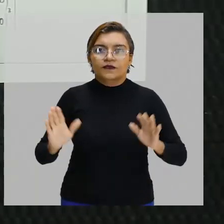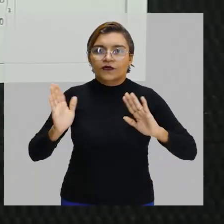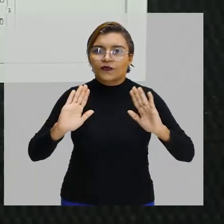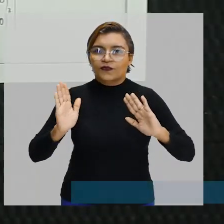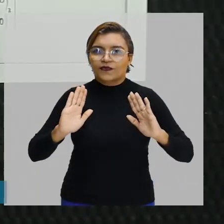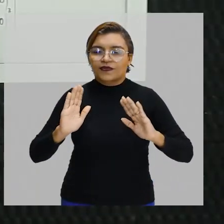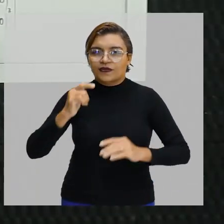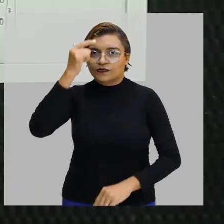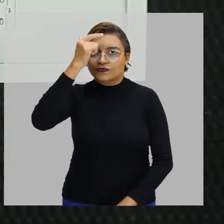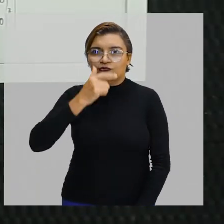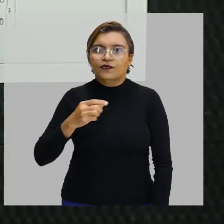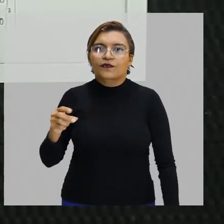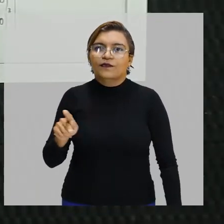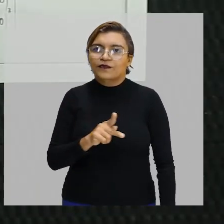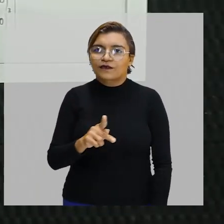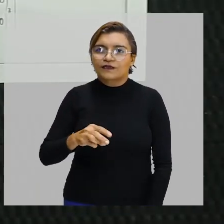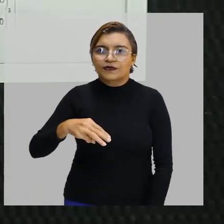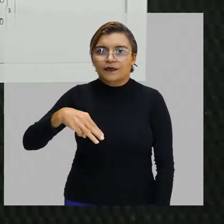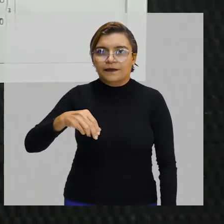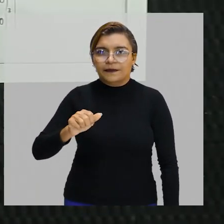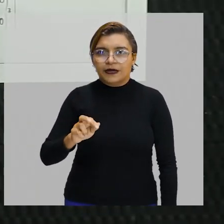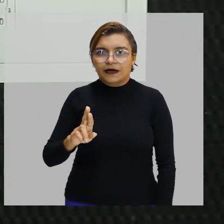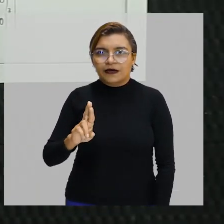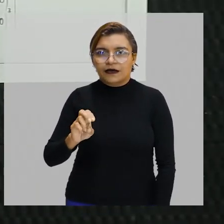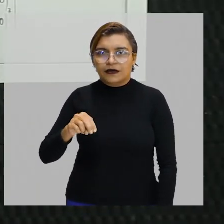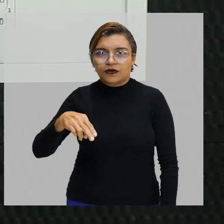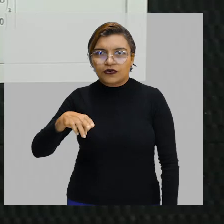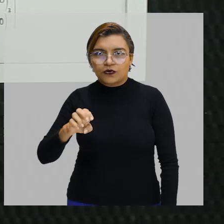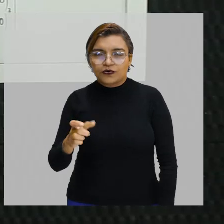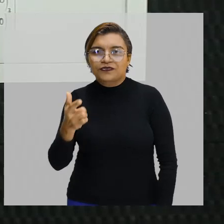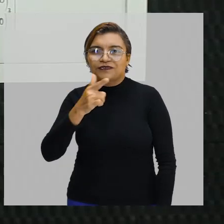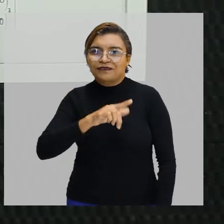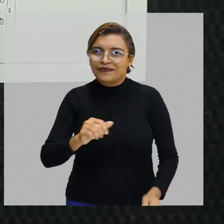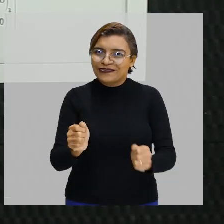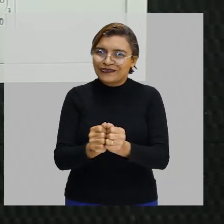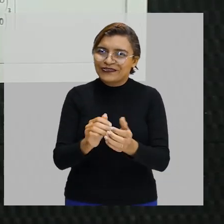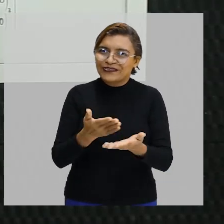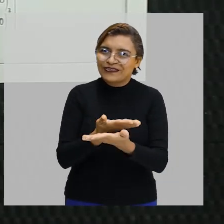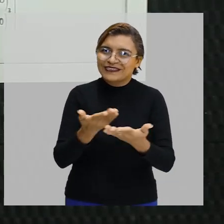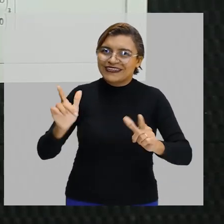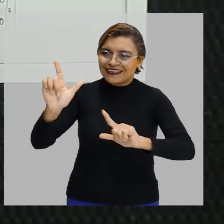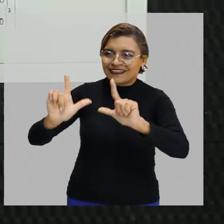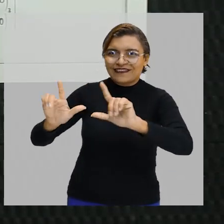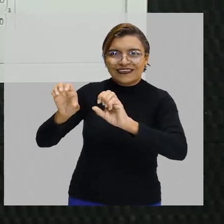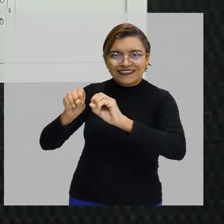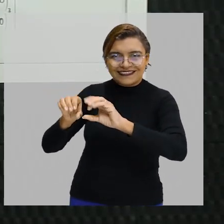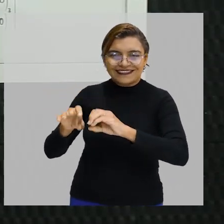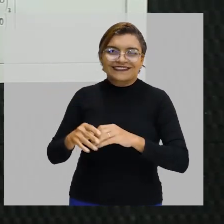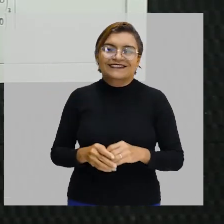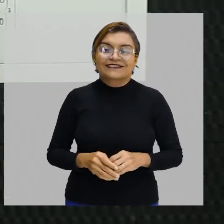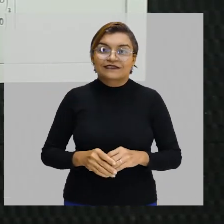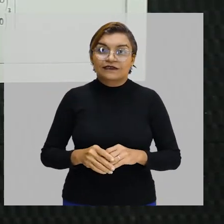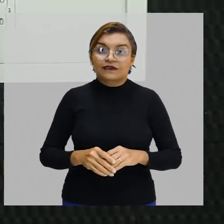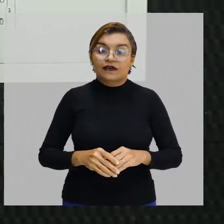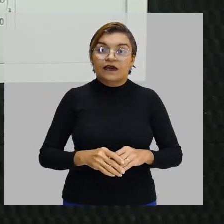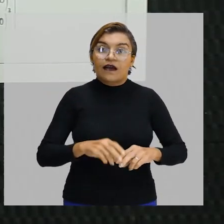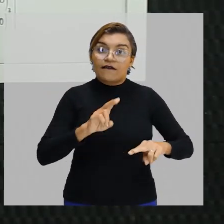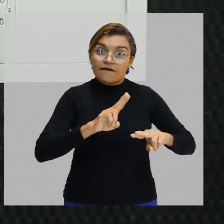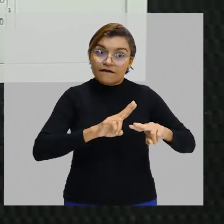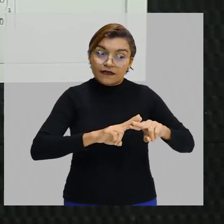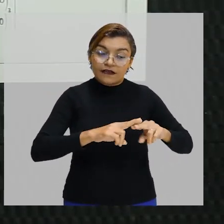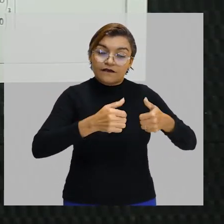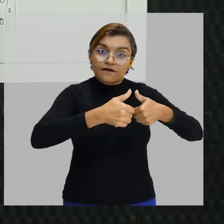Olá pessoal, aqui é o professor Maroni Beck, mas estou mais uma vez com vocês aqui na TV Educação, no programa Hashtag Fique em